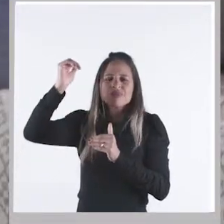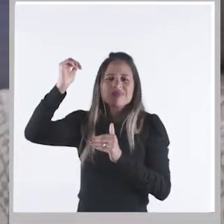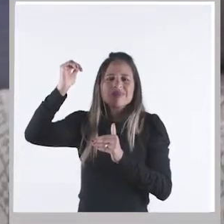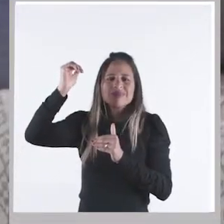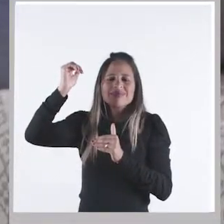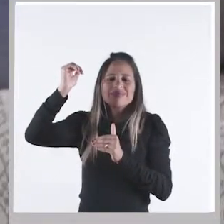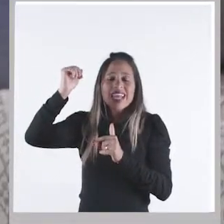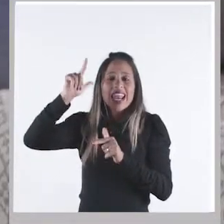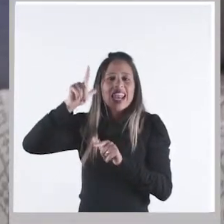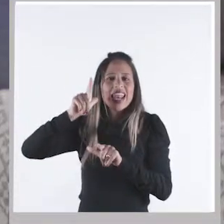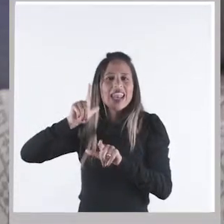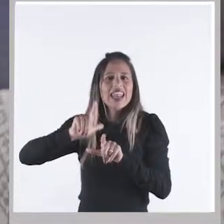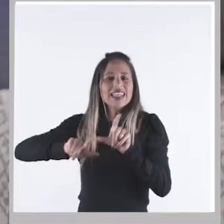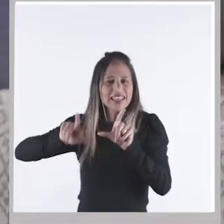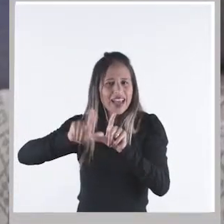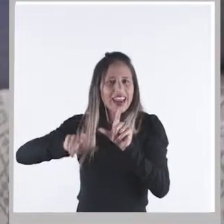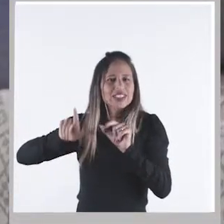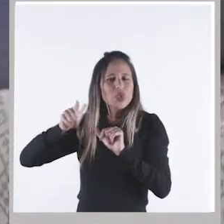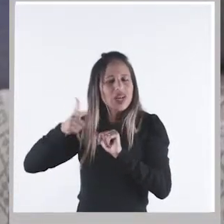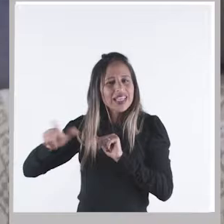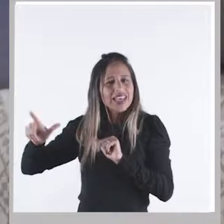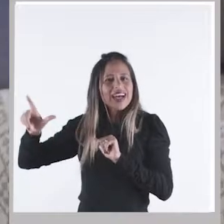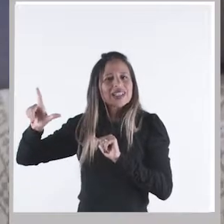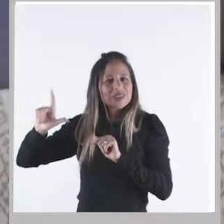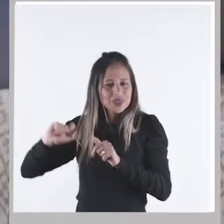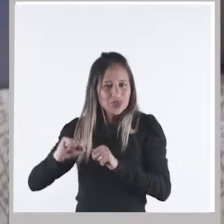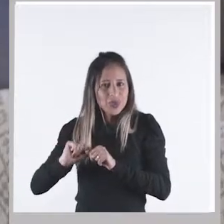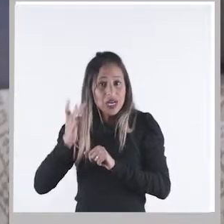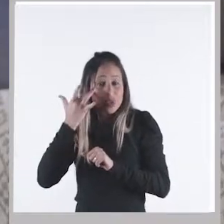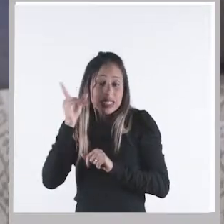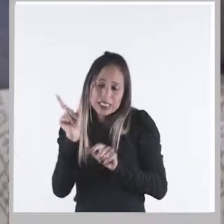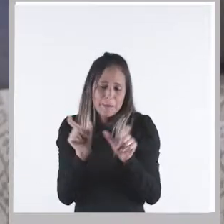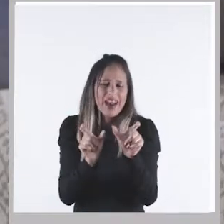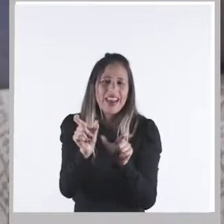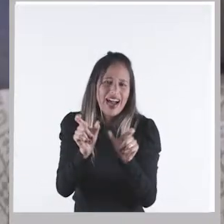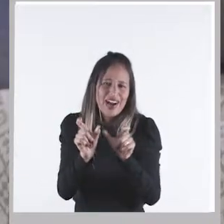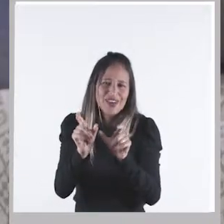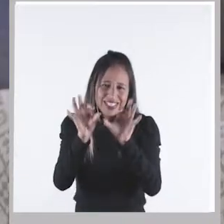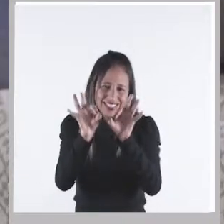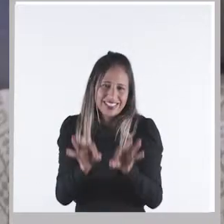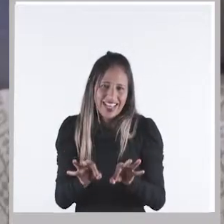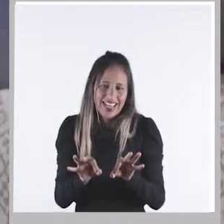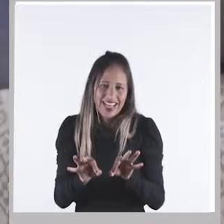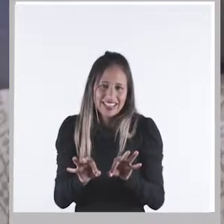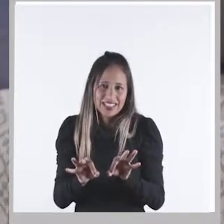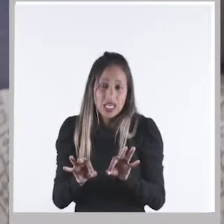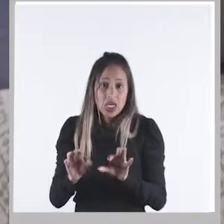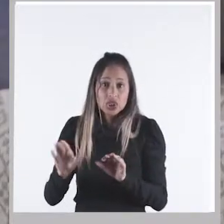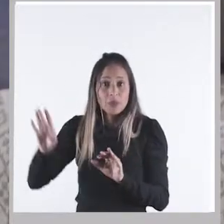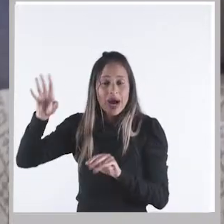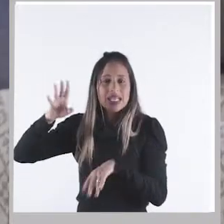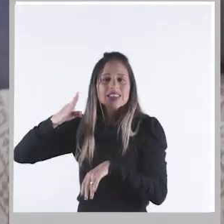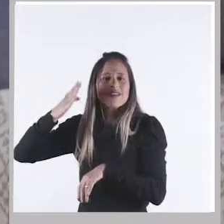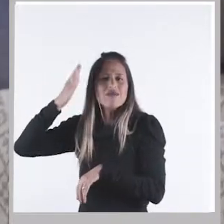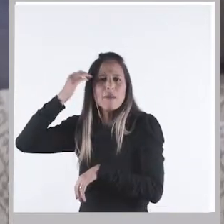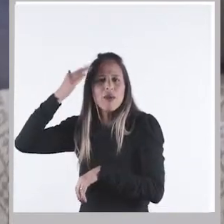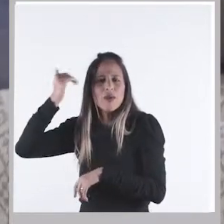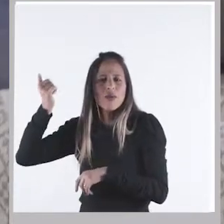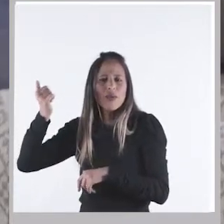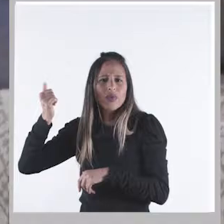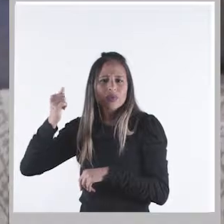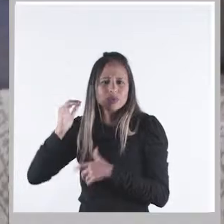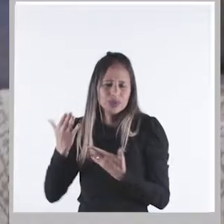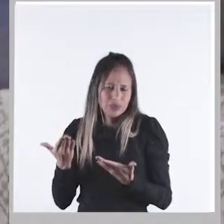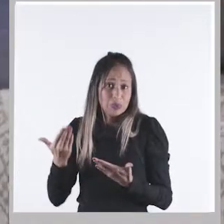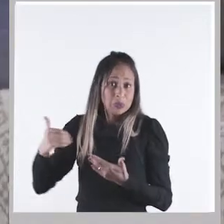alta literatura, digamos assim, né? Se a gente, não sei se esse é o termo correto, Sim. mas autores de grande reconhecimento. Sim, o cânone,